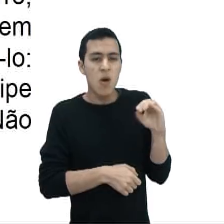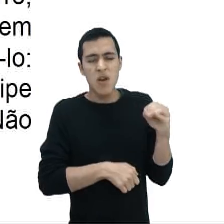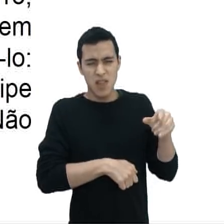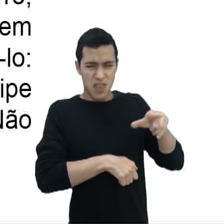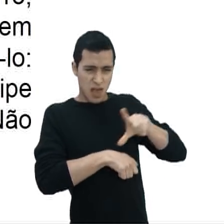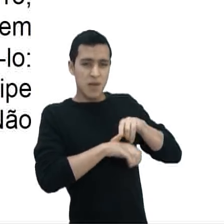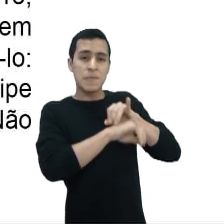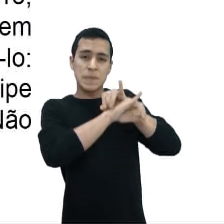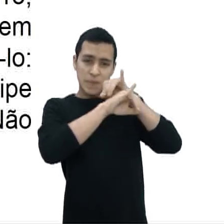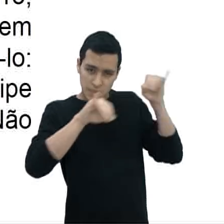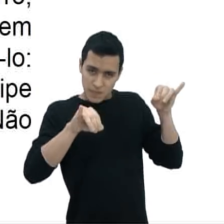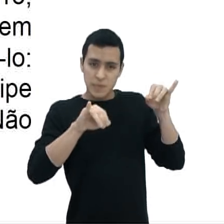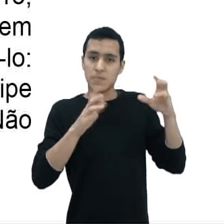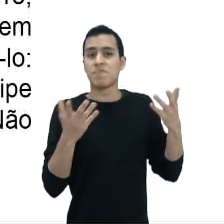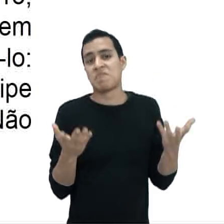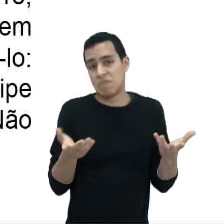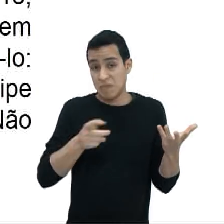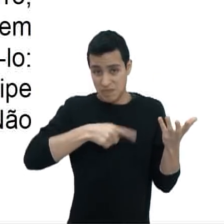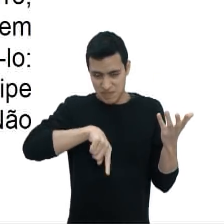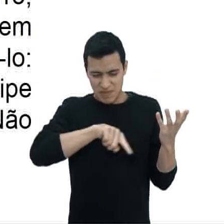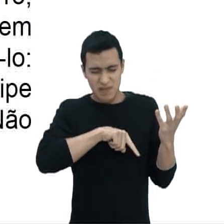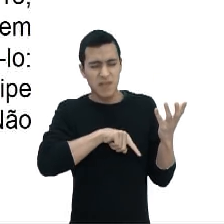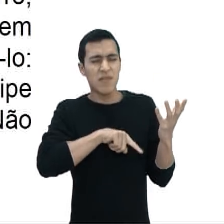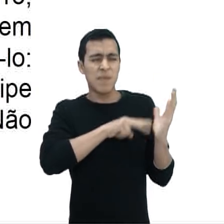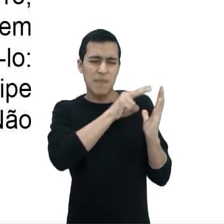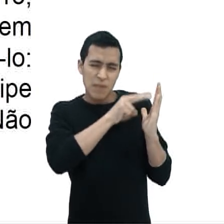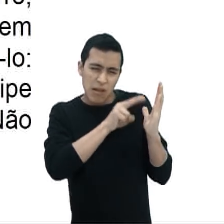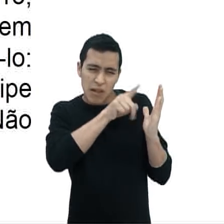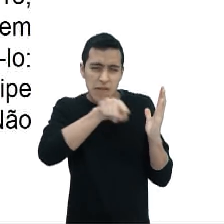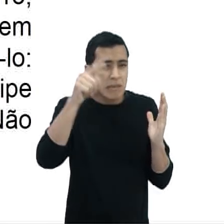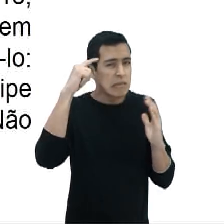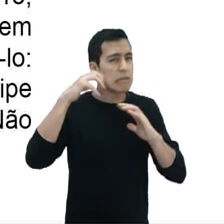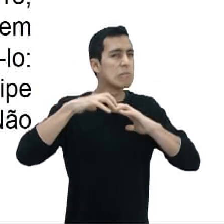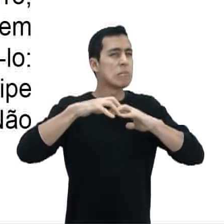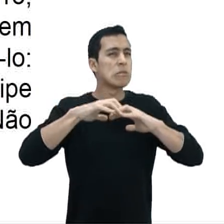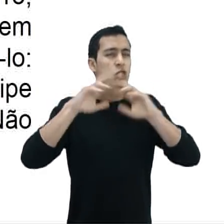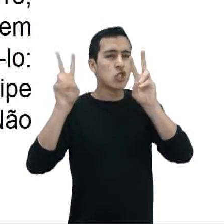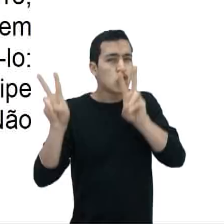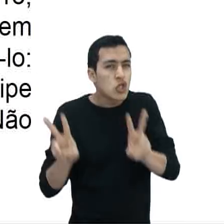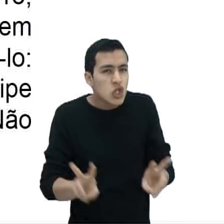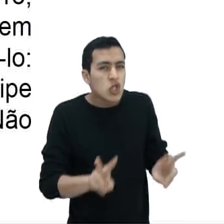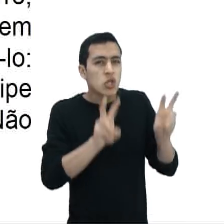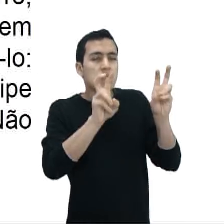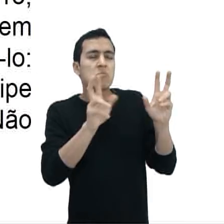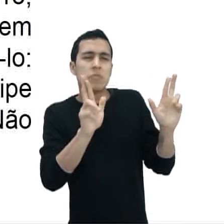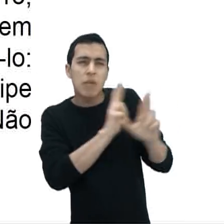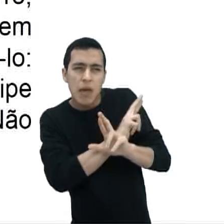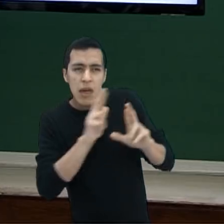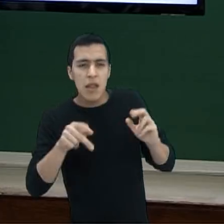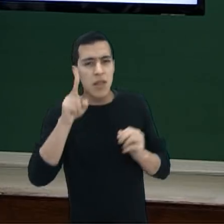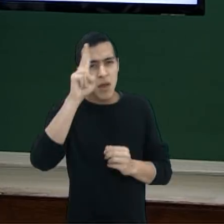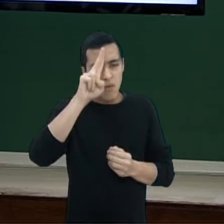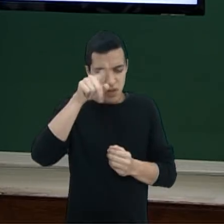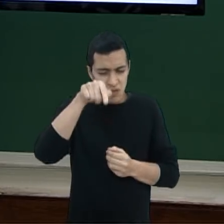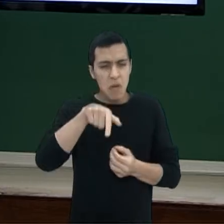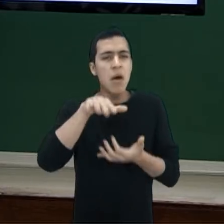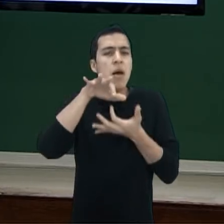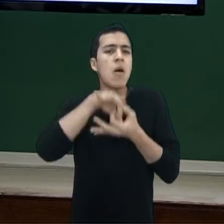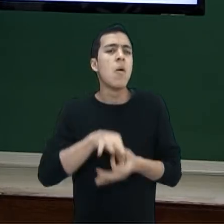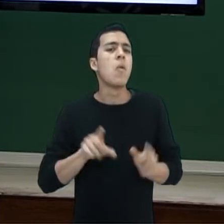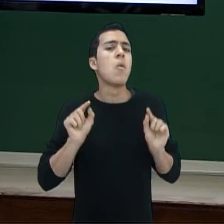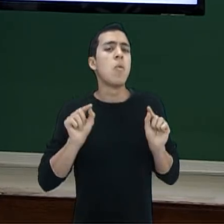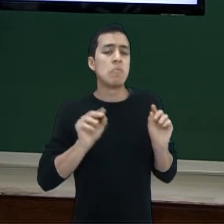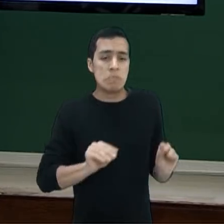foi anunciado ali. Então a gente vai ler e aí nisso vocês vão pensando. Como seria um título aqui que tivesse a ver com essa história? Vamos ler